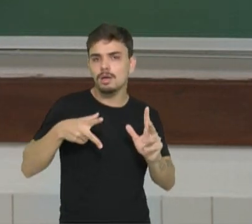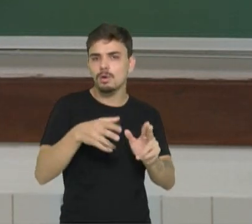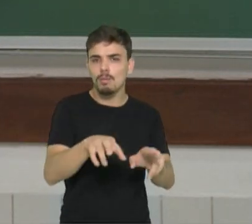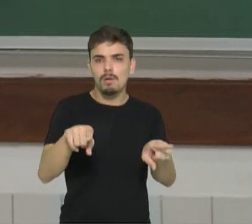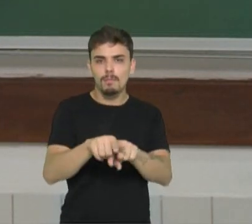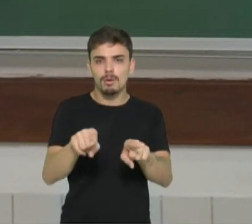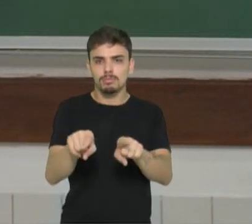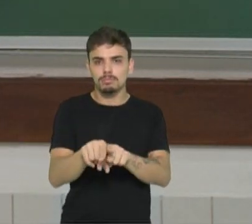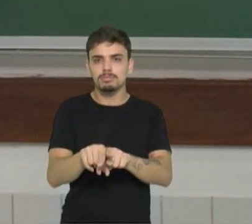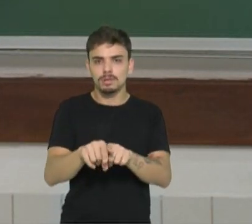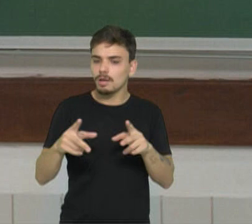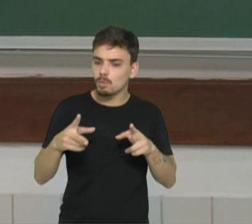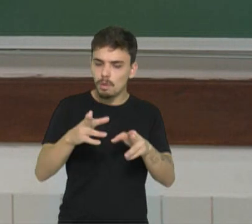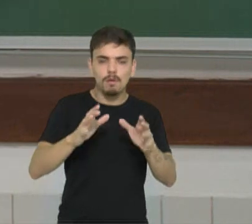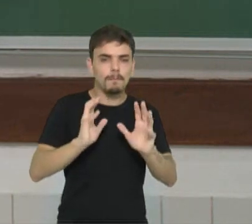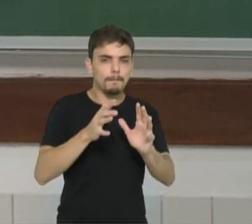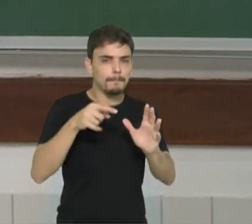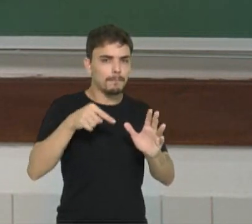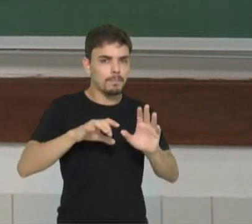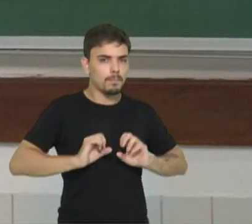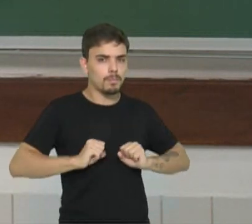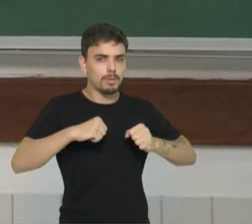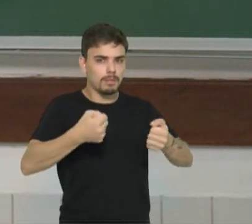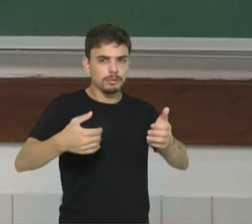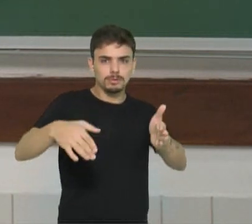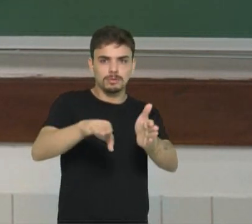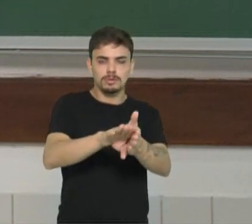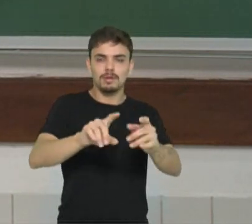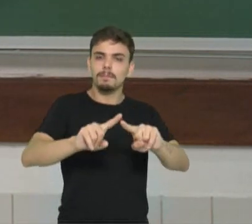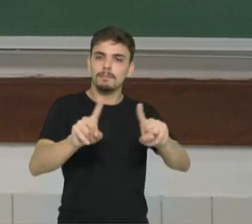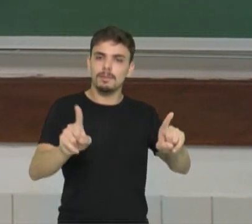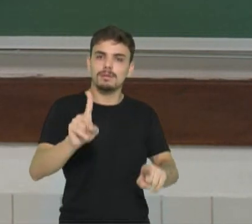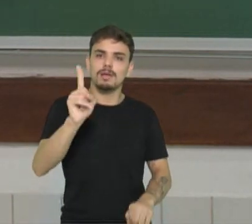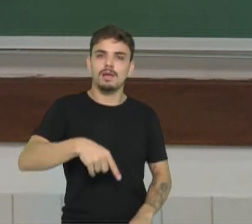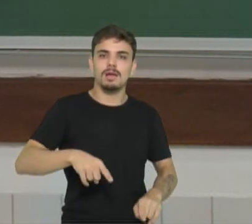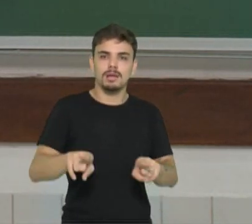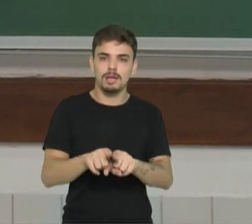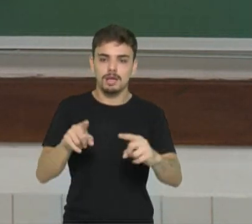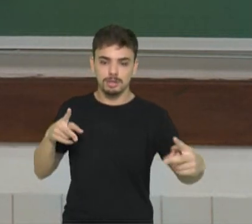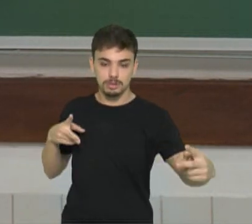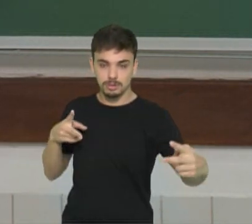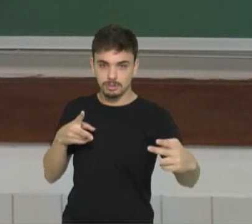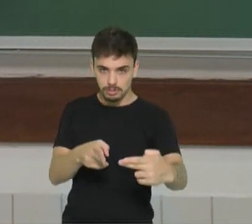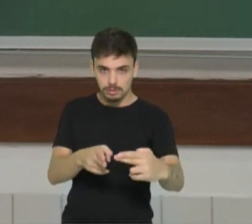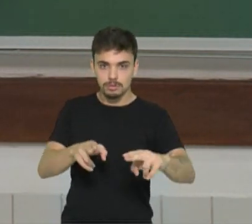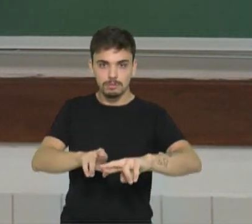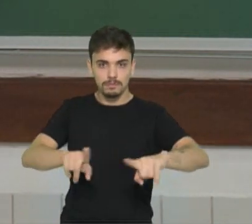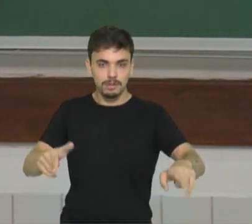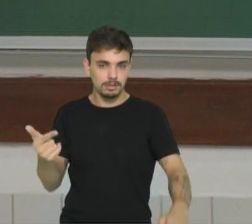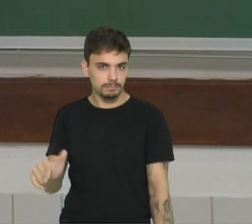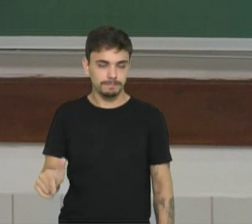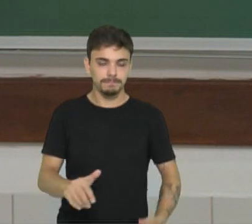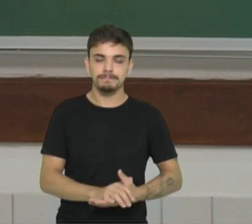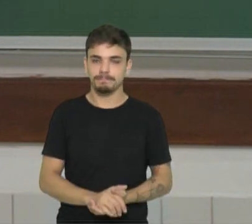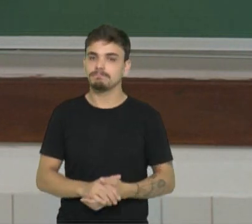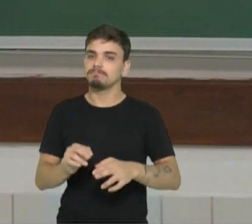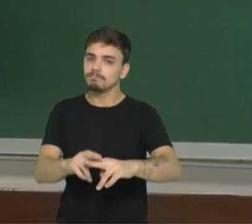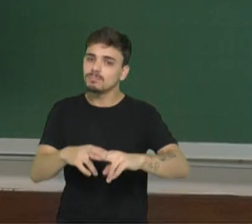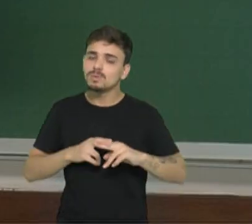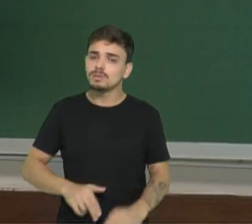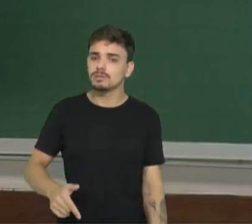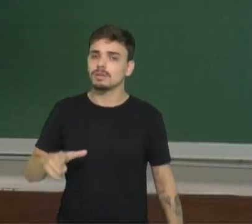a bola vai, né? Só que ela vai chegar em algum lugar, só que em sentidos opostos, tá? Então, a força tem sempre